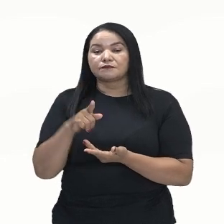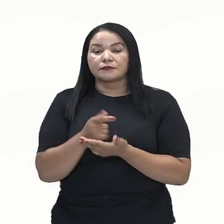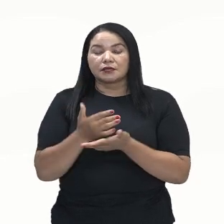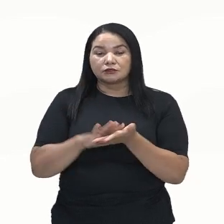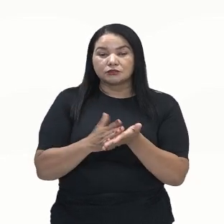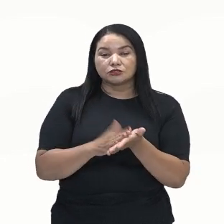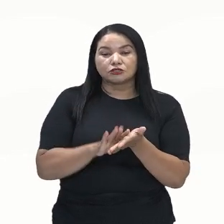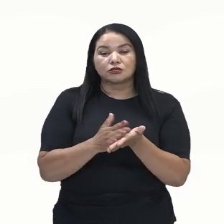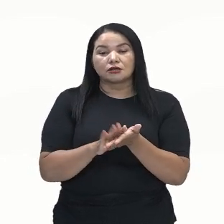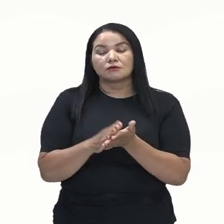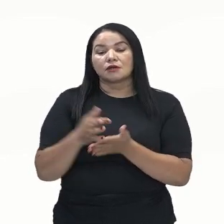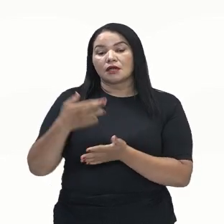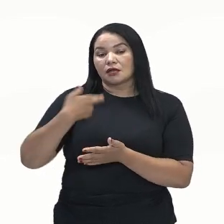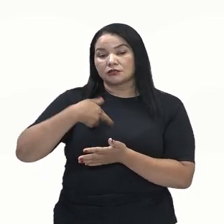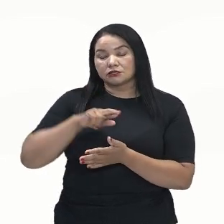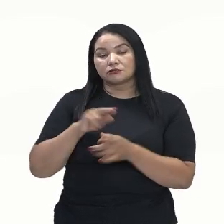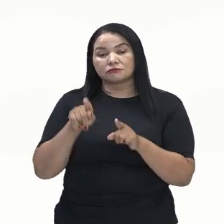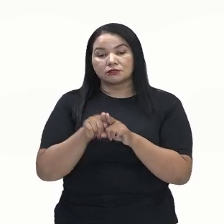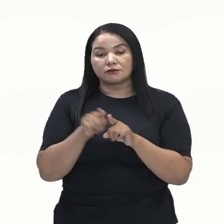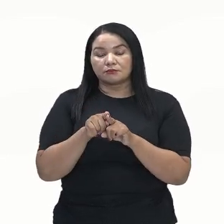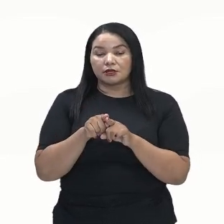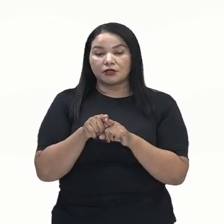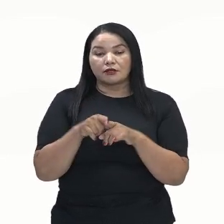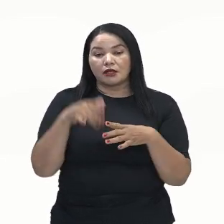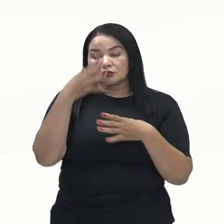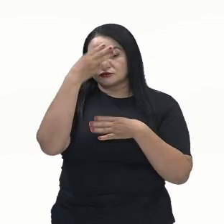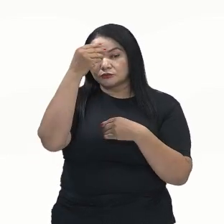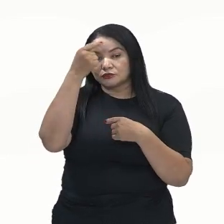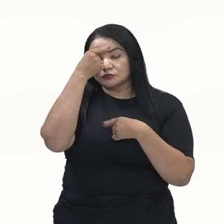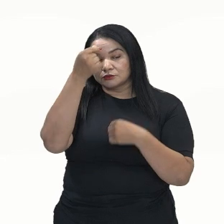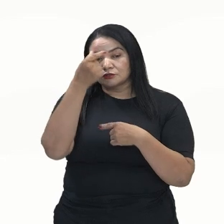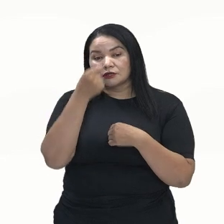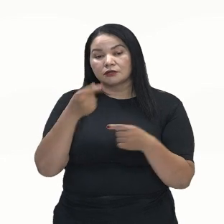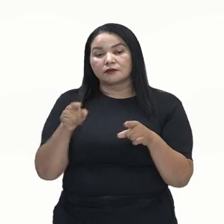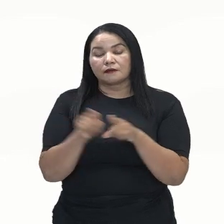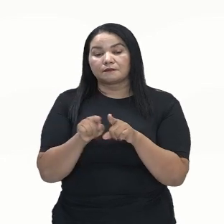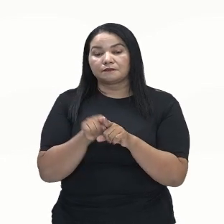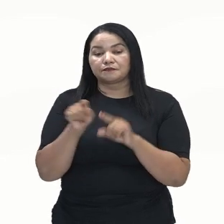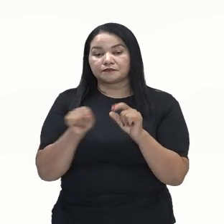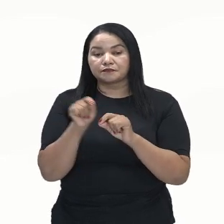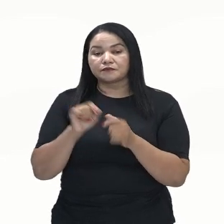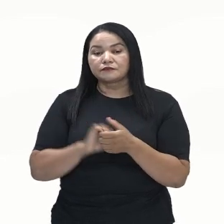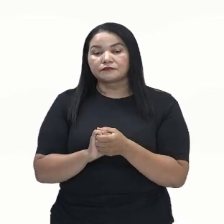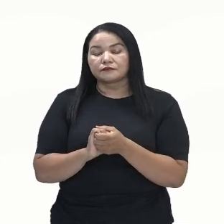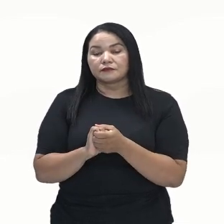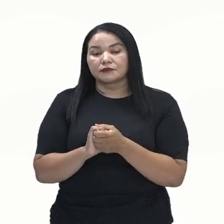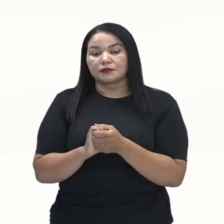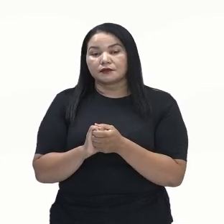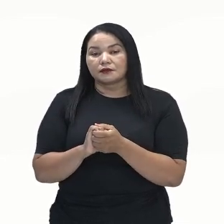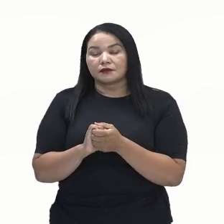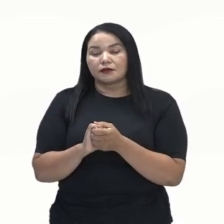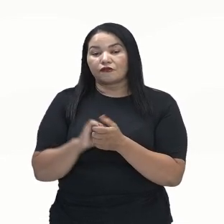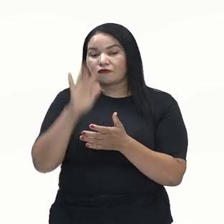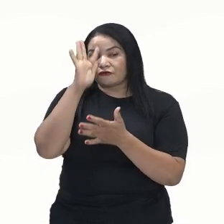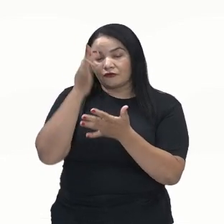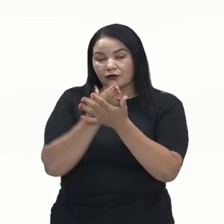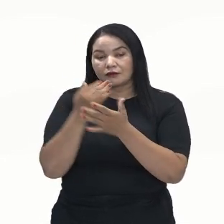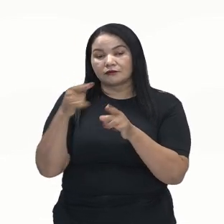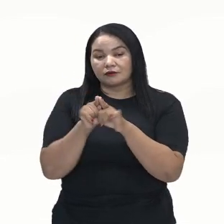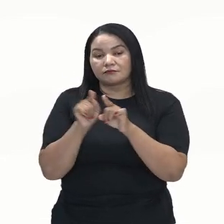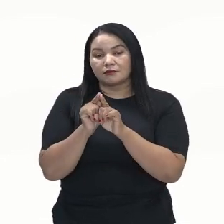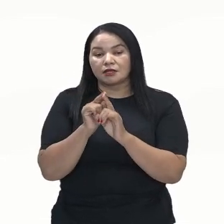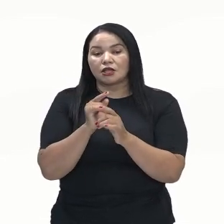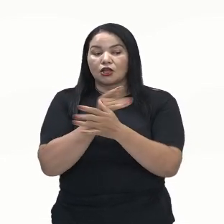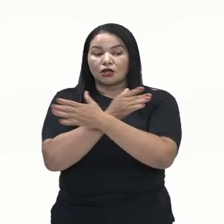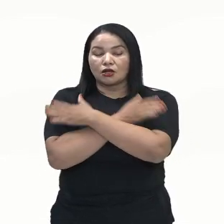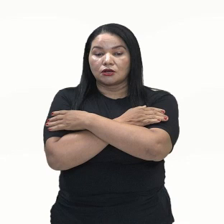na religião e espiritualidade, com as religiões de matriz africana, como o candomblé e a